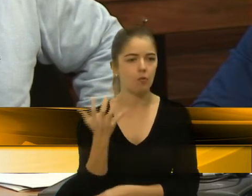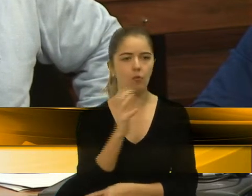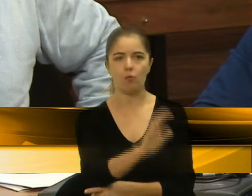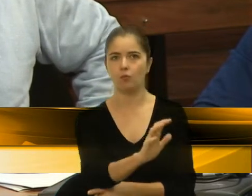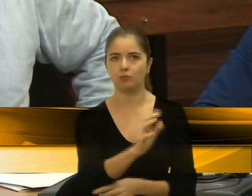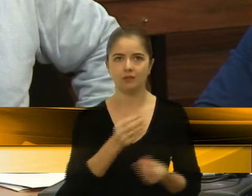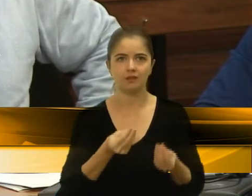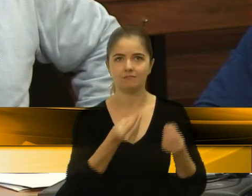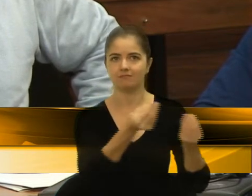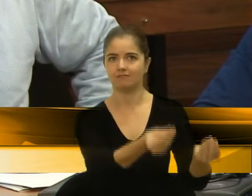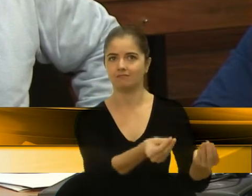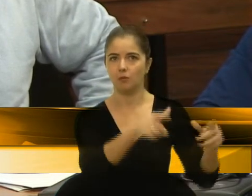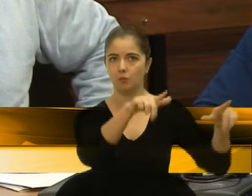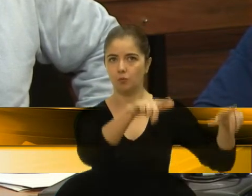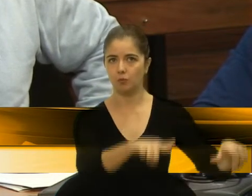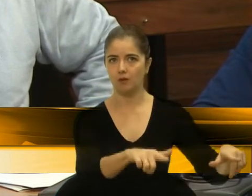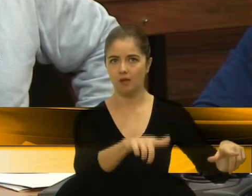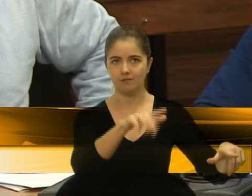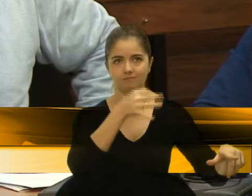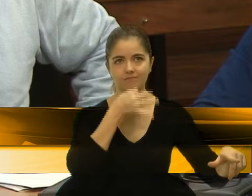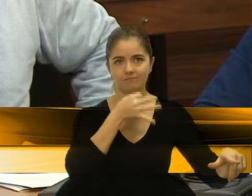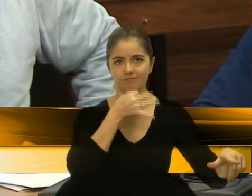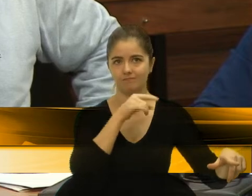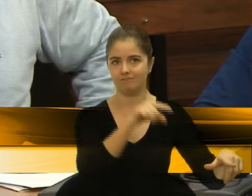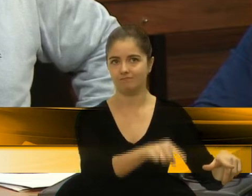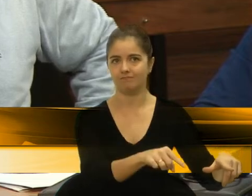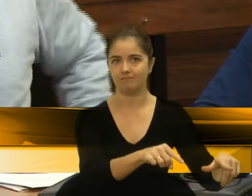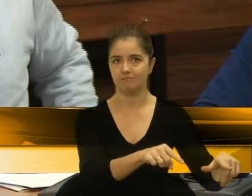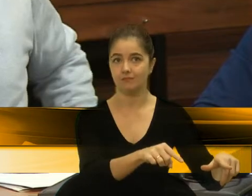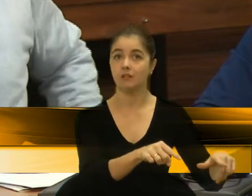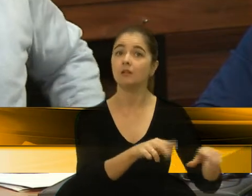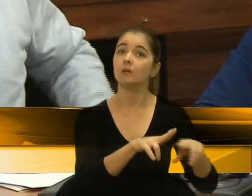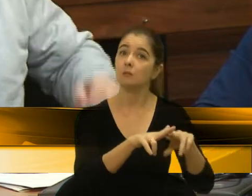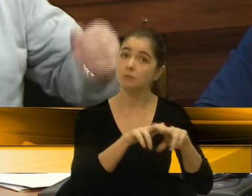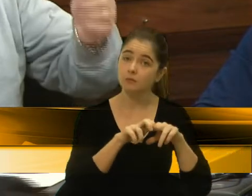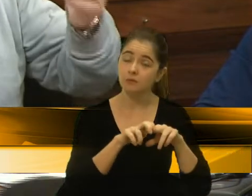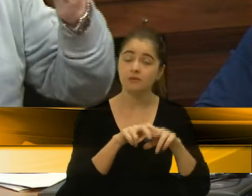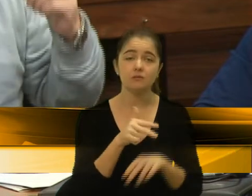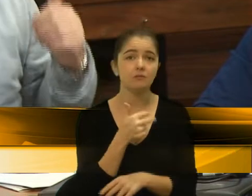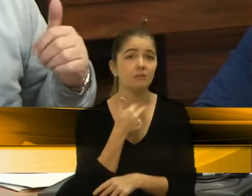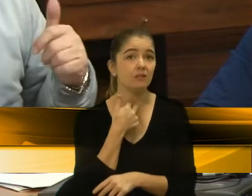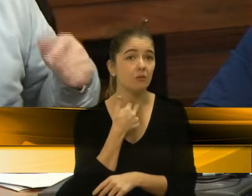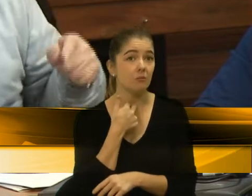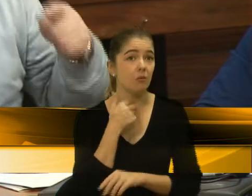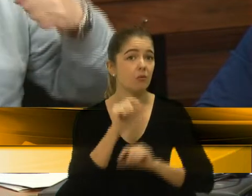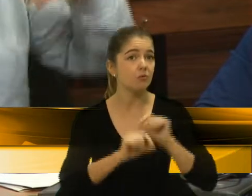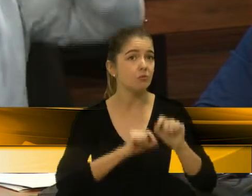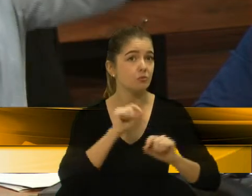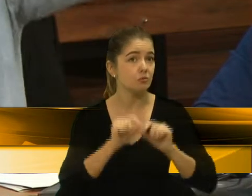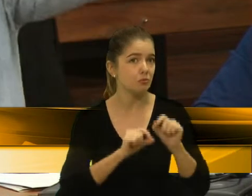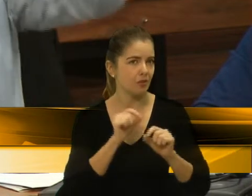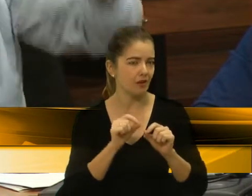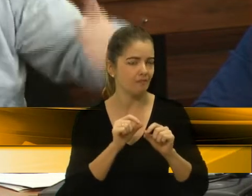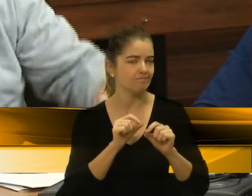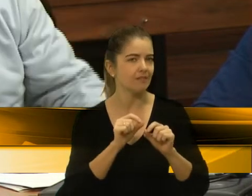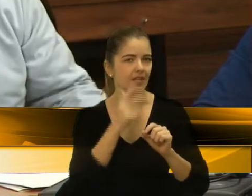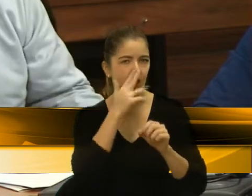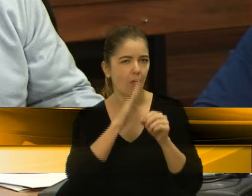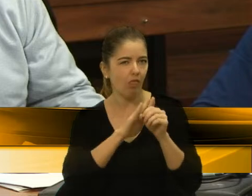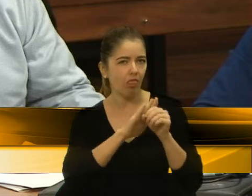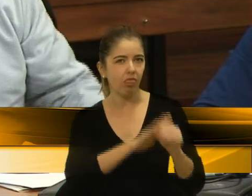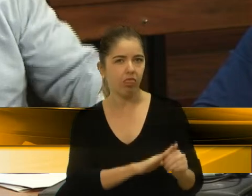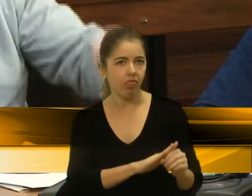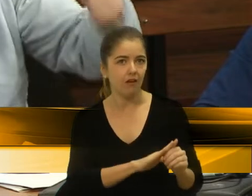desse espaço para o município de Caxias do Sul. Portanto, a gente não pode menosprezar a capacidade da